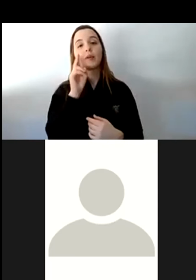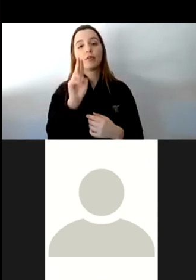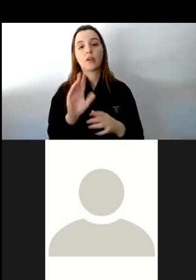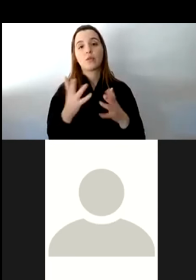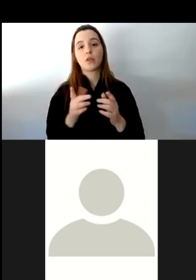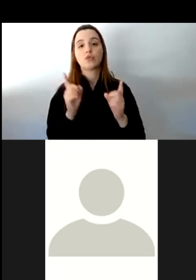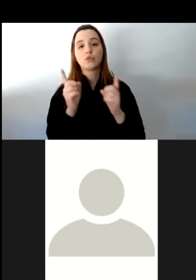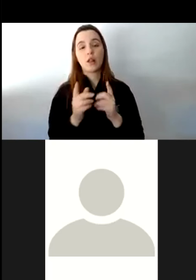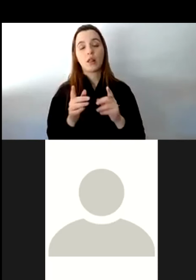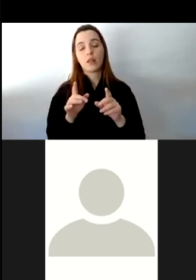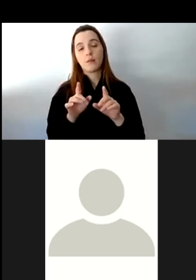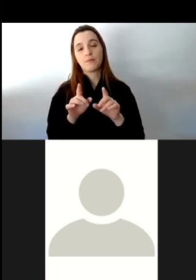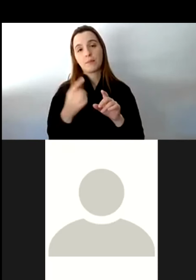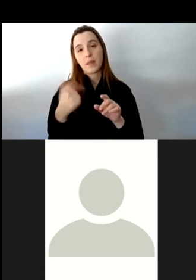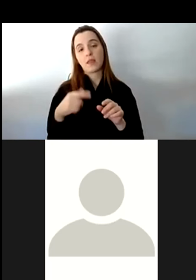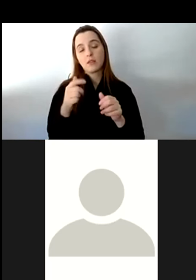referência,